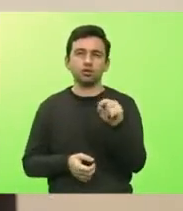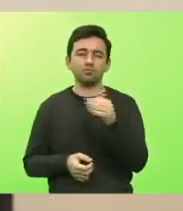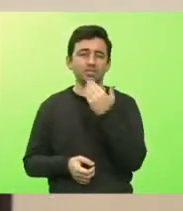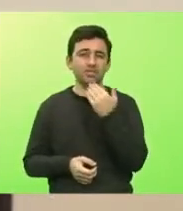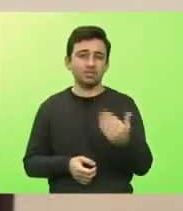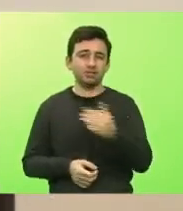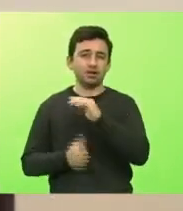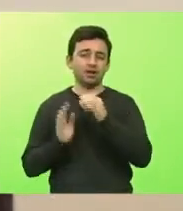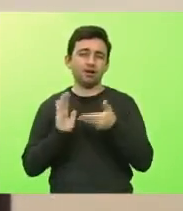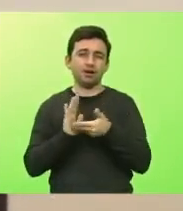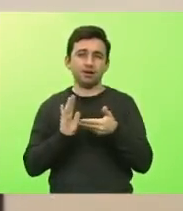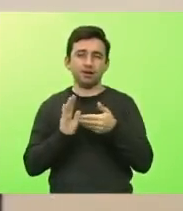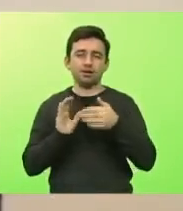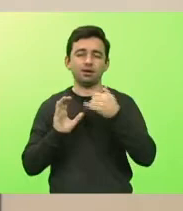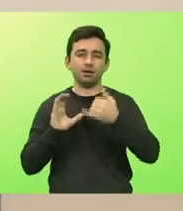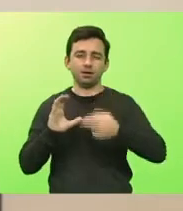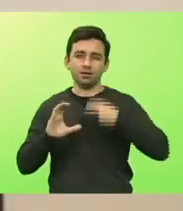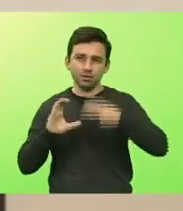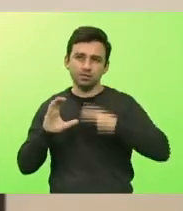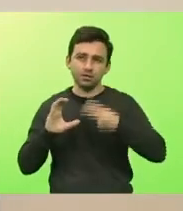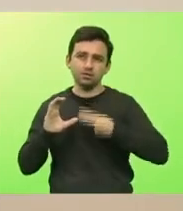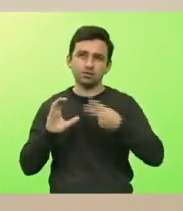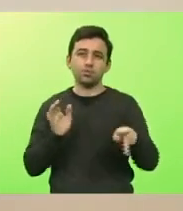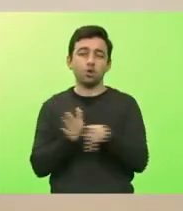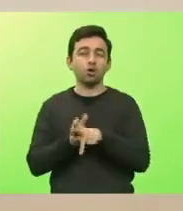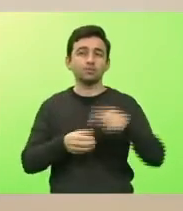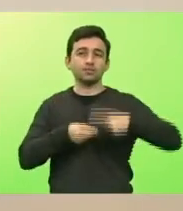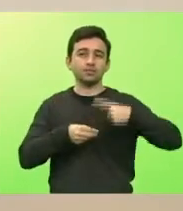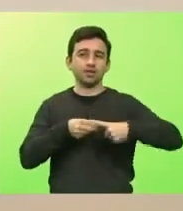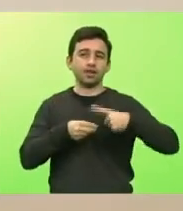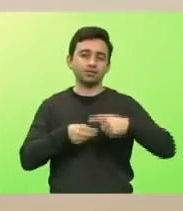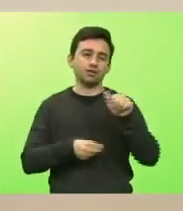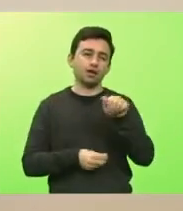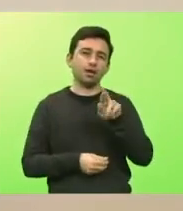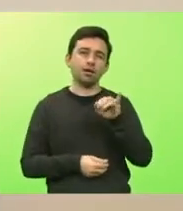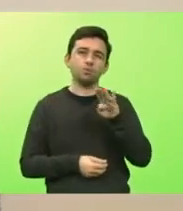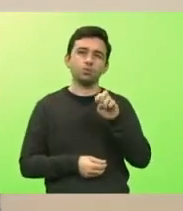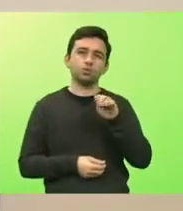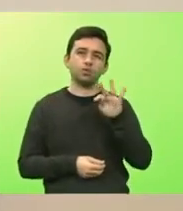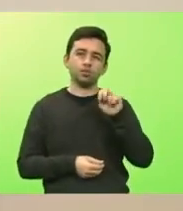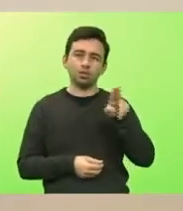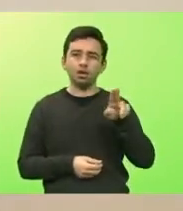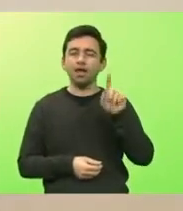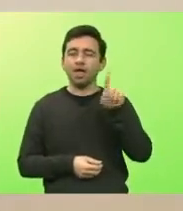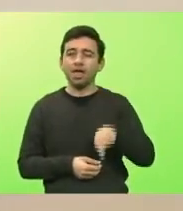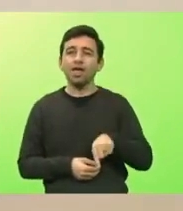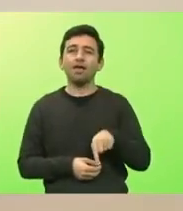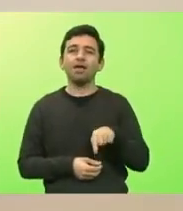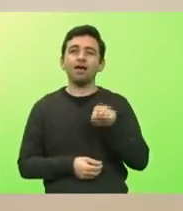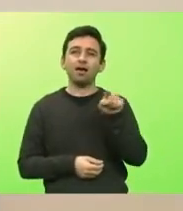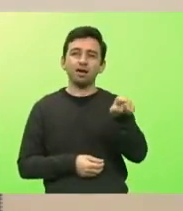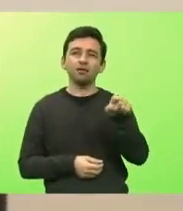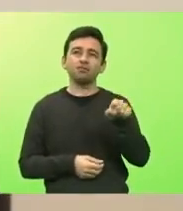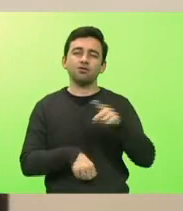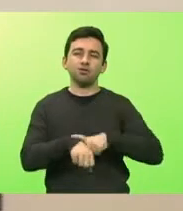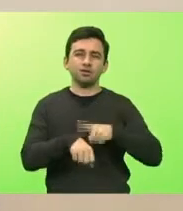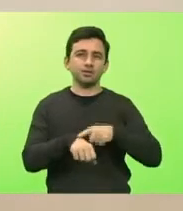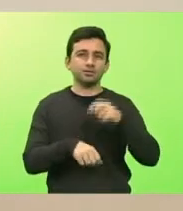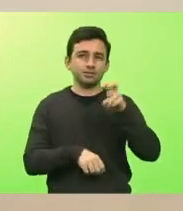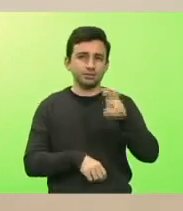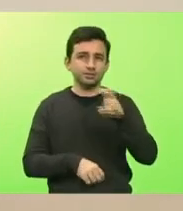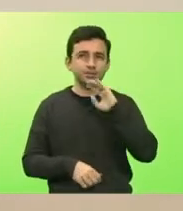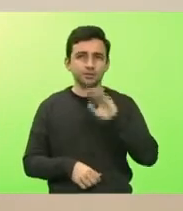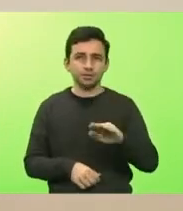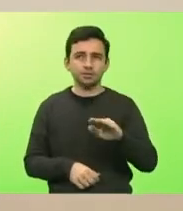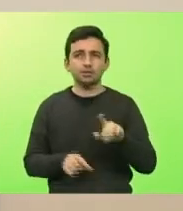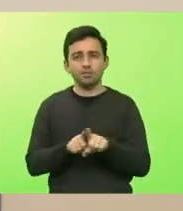Vereadores do município de Arabutã. Agora, às 17 horas, queremos agradecer o pronto atendimento e o esforço que o